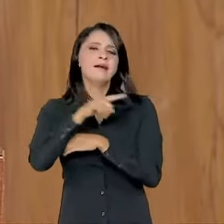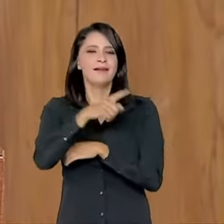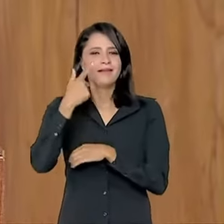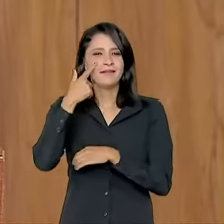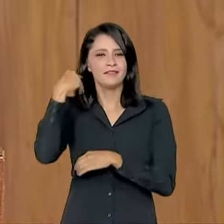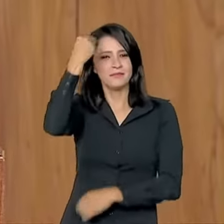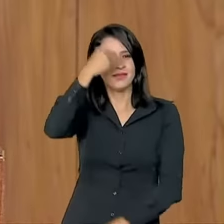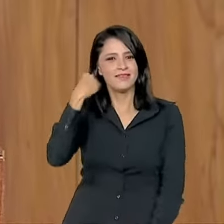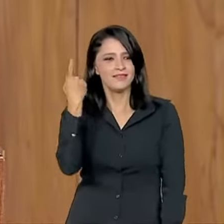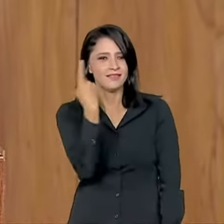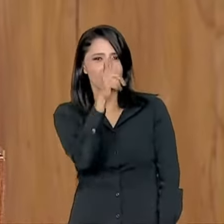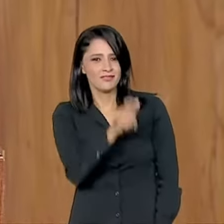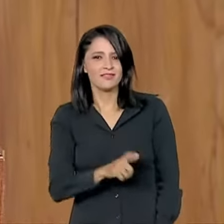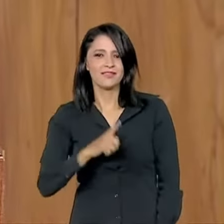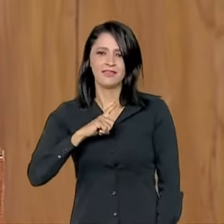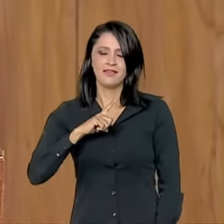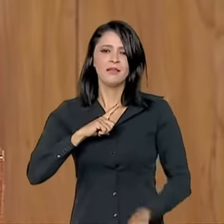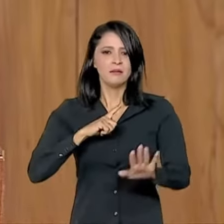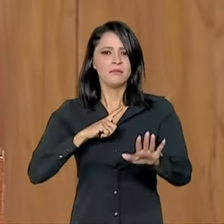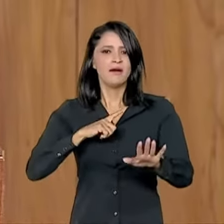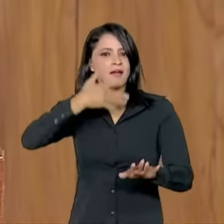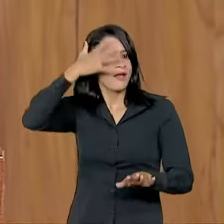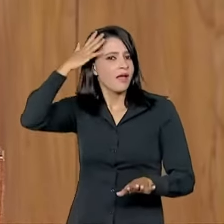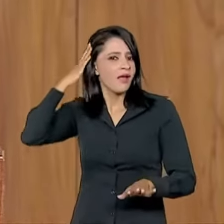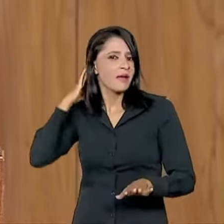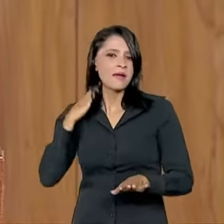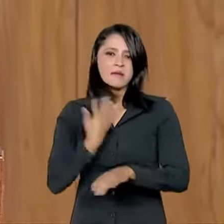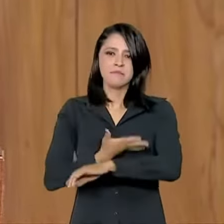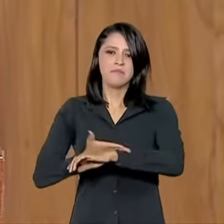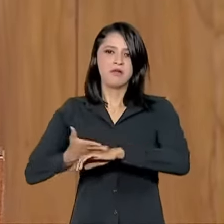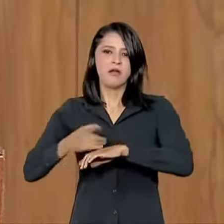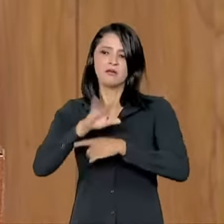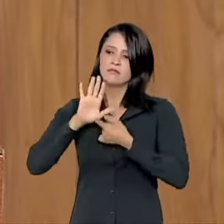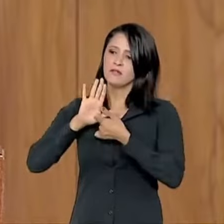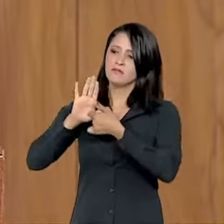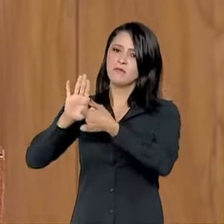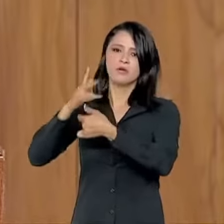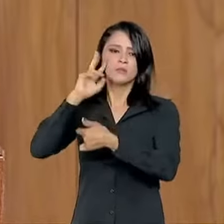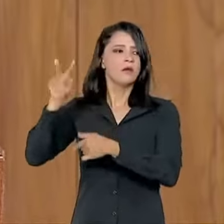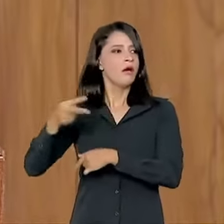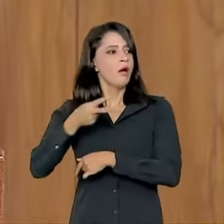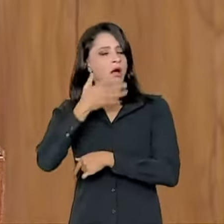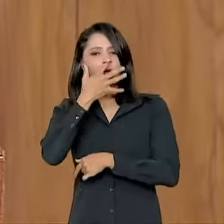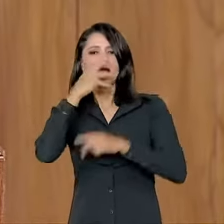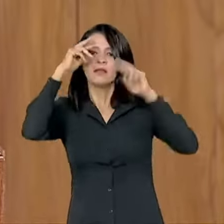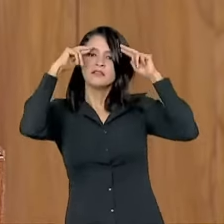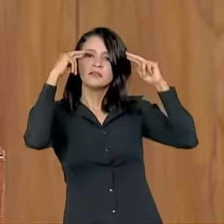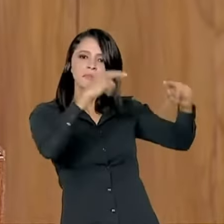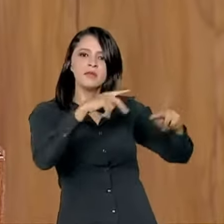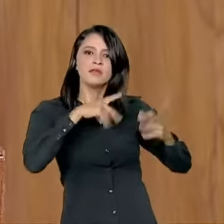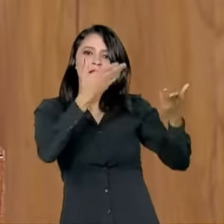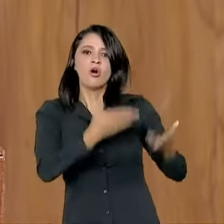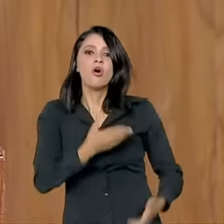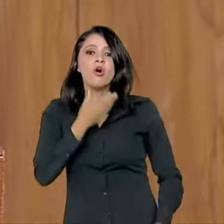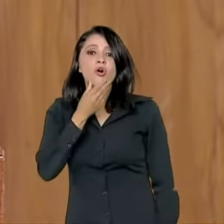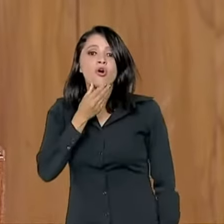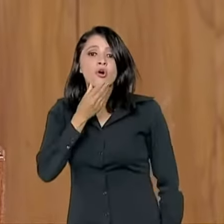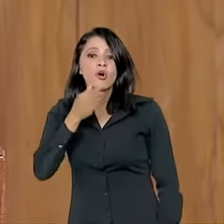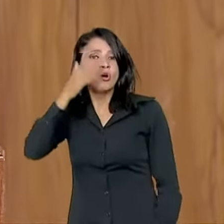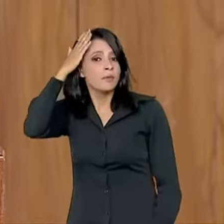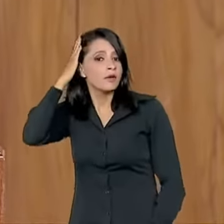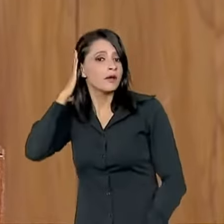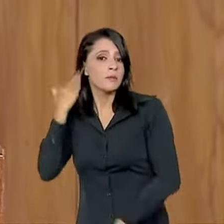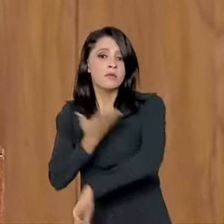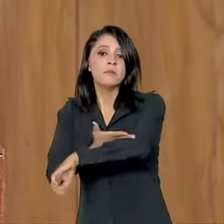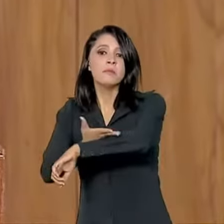pela experiência dele, mas pelos cabelos brancos dele, que ele impõe, sabe, o pessoal pelo menos respeita. Chegou o homem de cabelo branco do